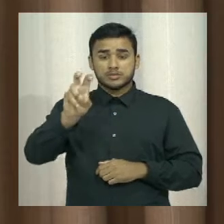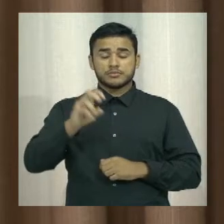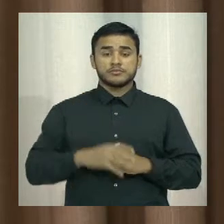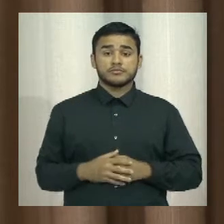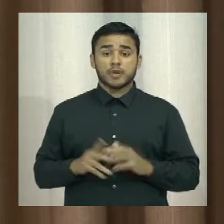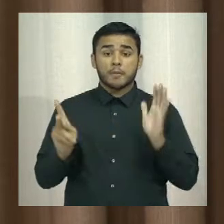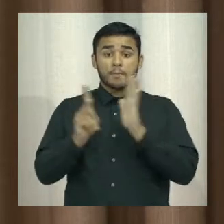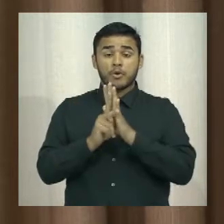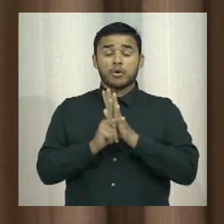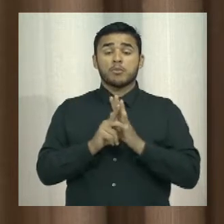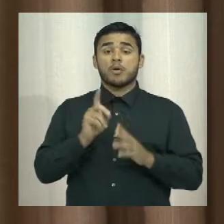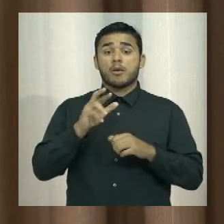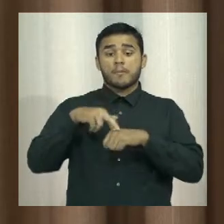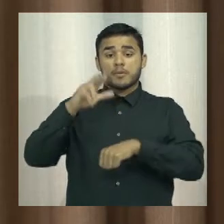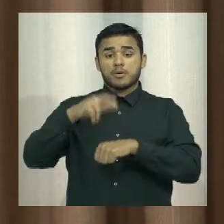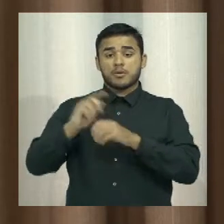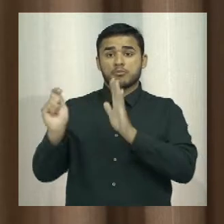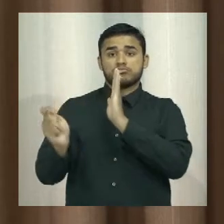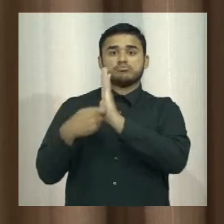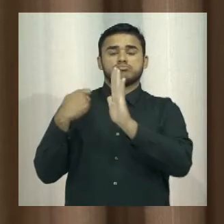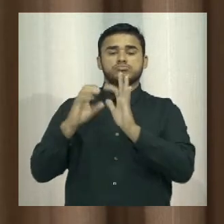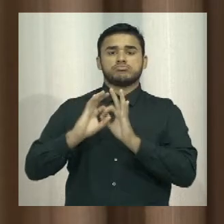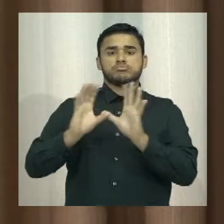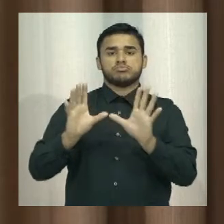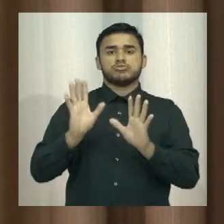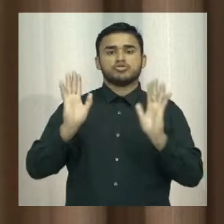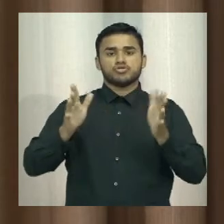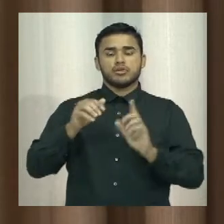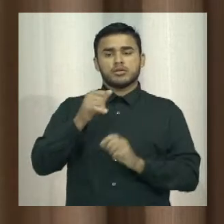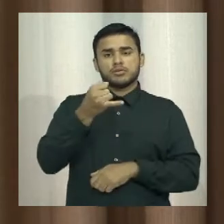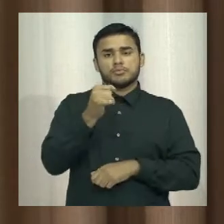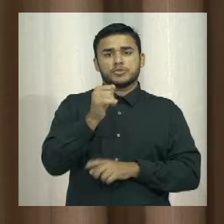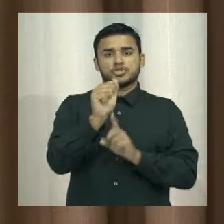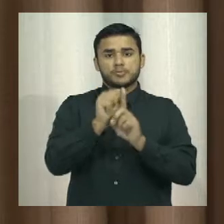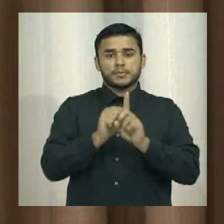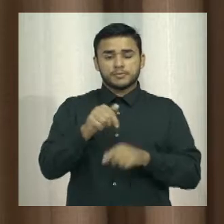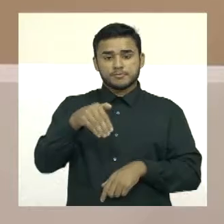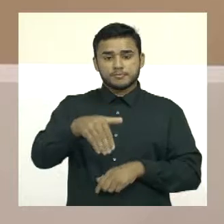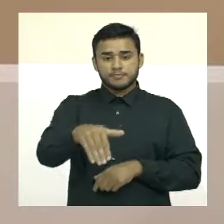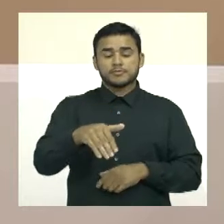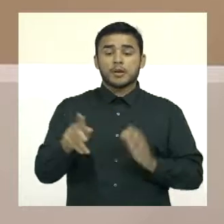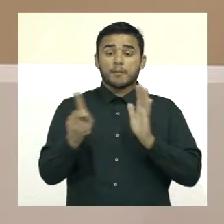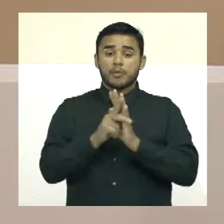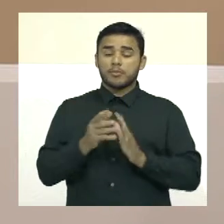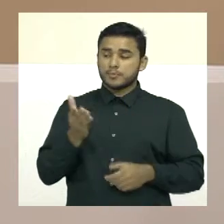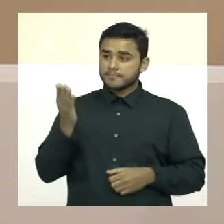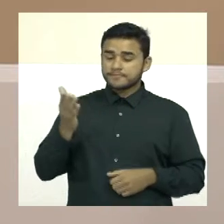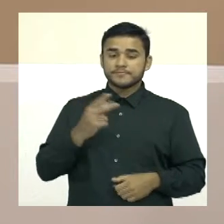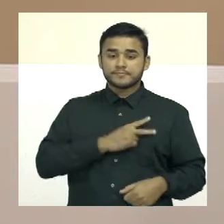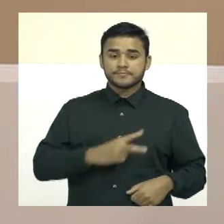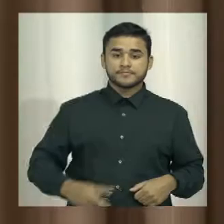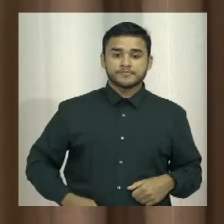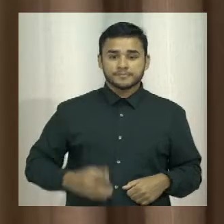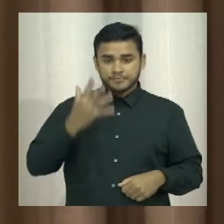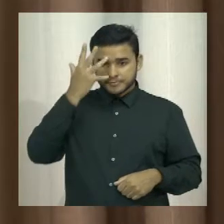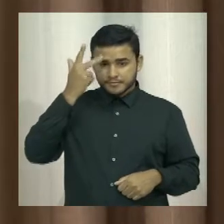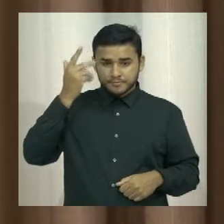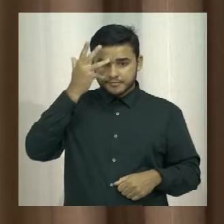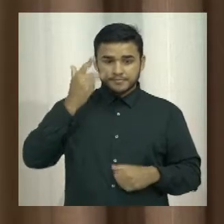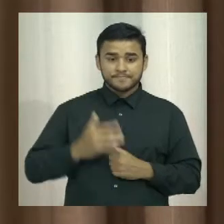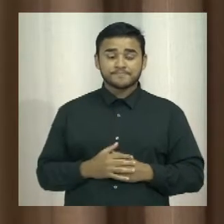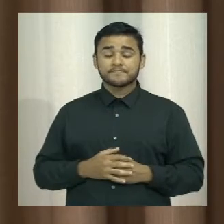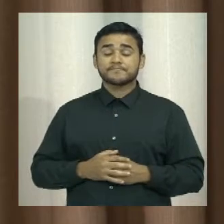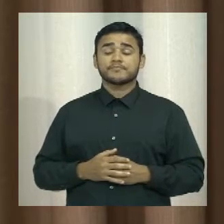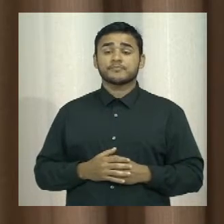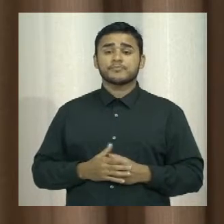pelo prefeito Roberto Cláudio em janeiro deste ano, e a autora da proposta é a vereadora Priscila Costa, do PRTB, que participa